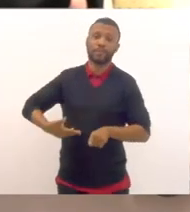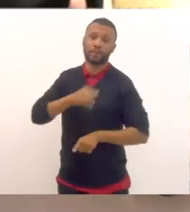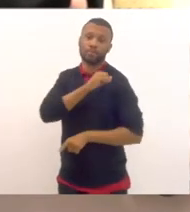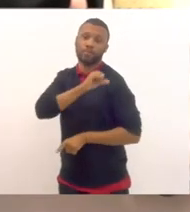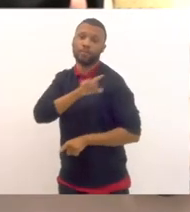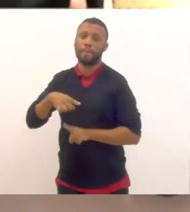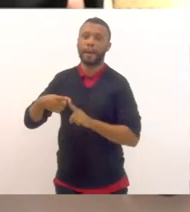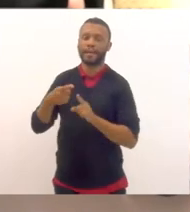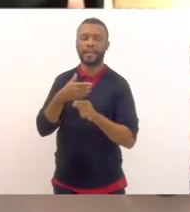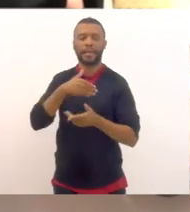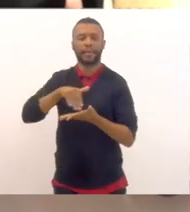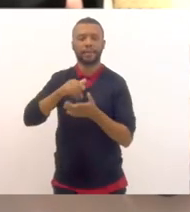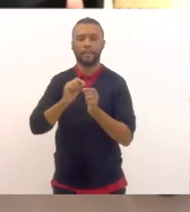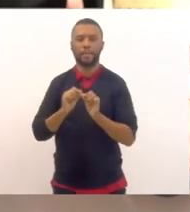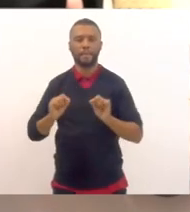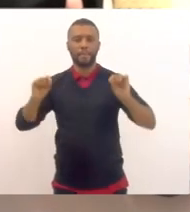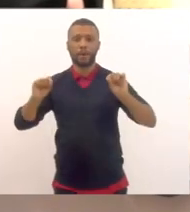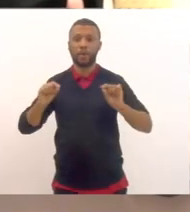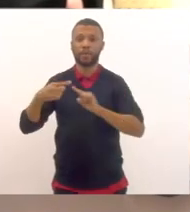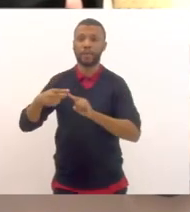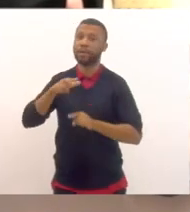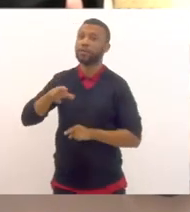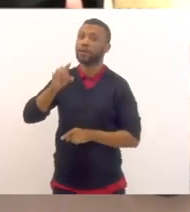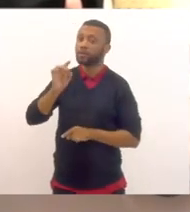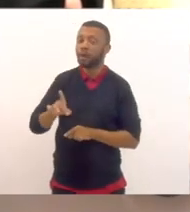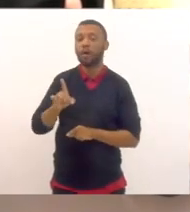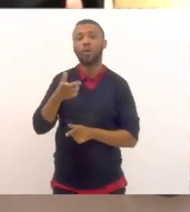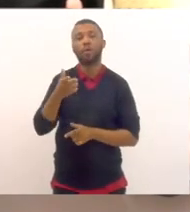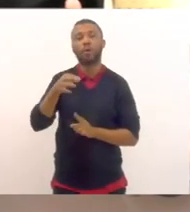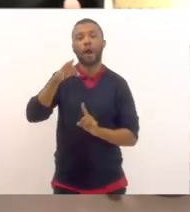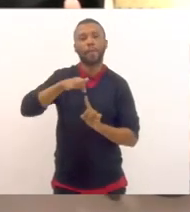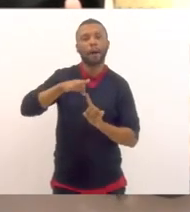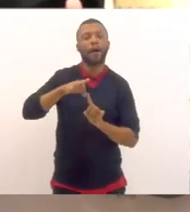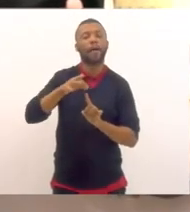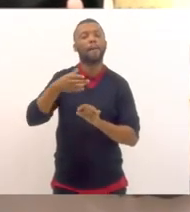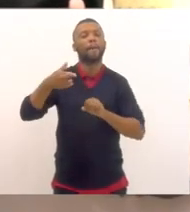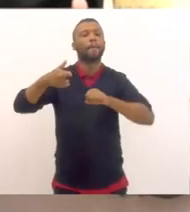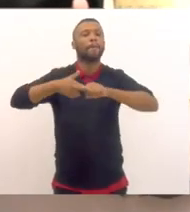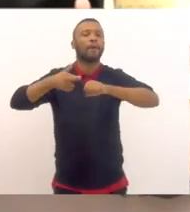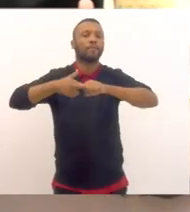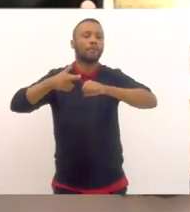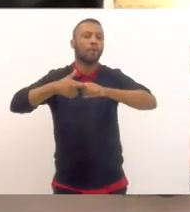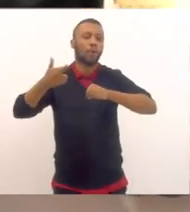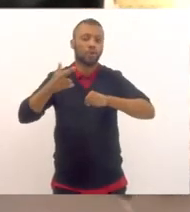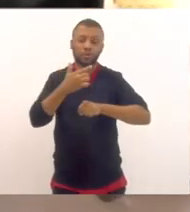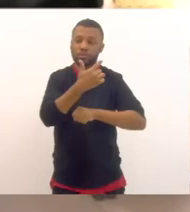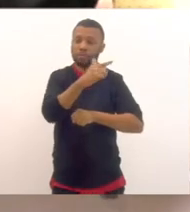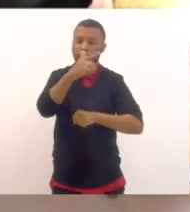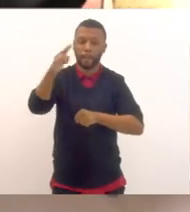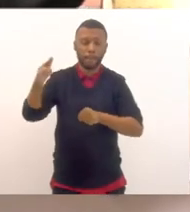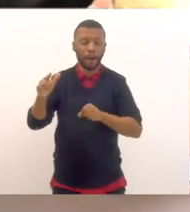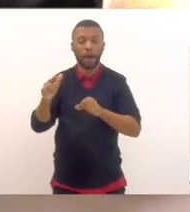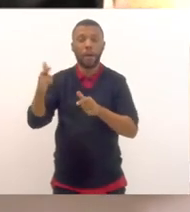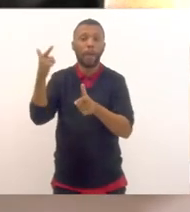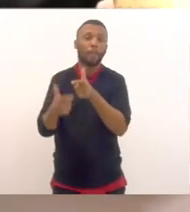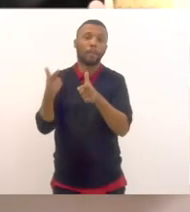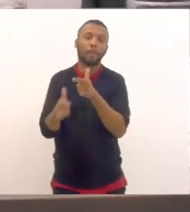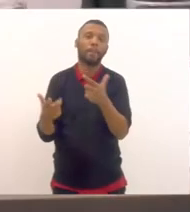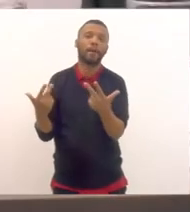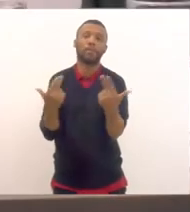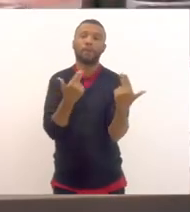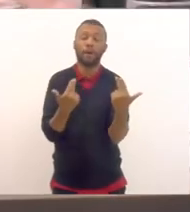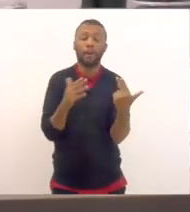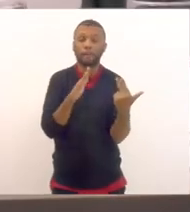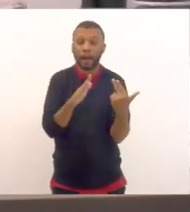discutir esse assunto que não é só ramal Belford Roxo nós temos assim dos outros canais o mesmo problema mas o mesmo problema nós